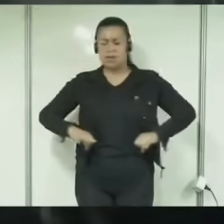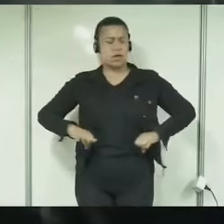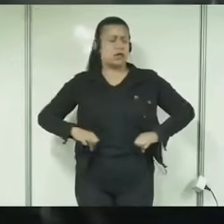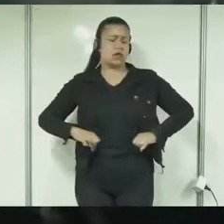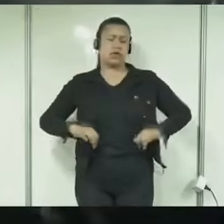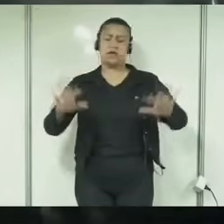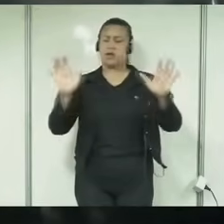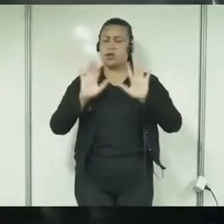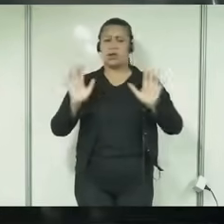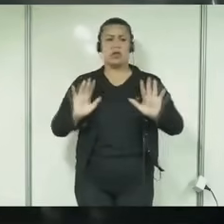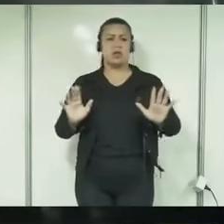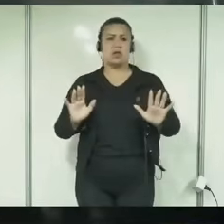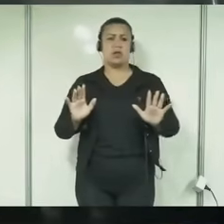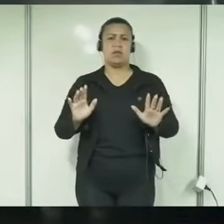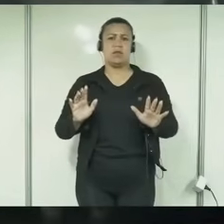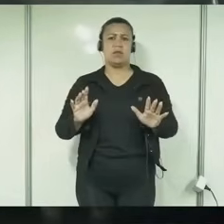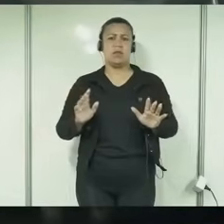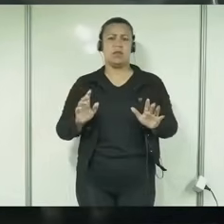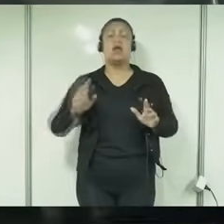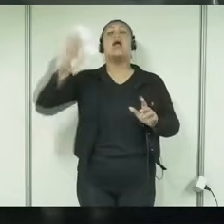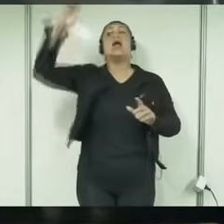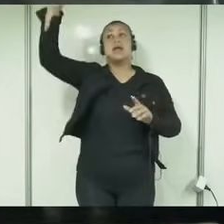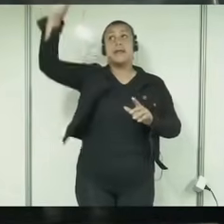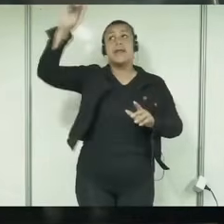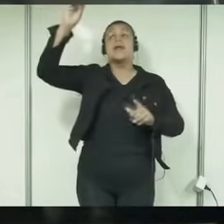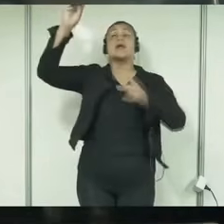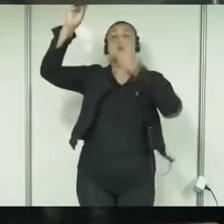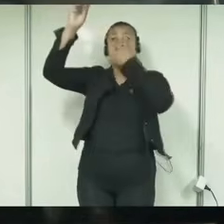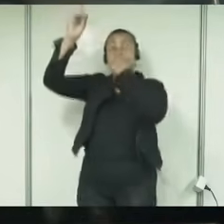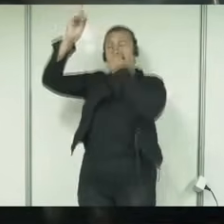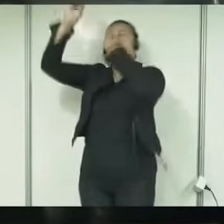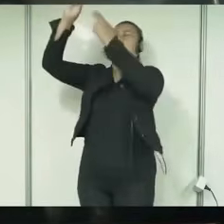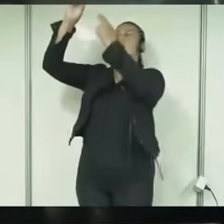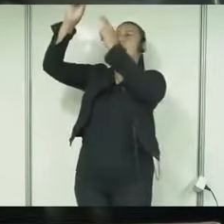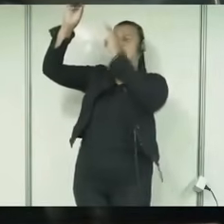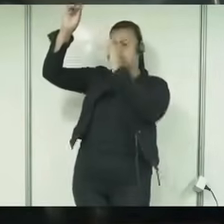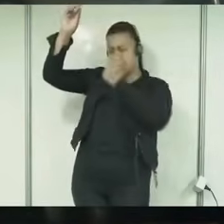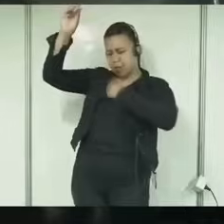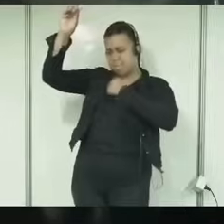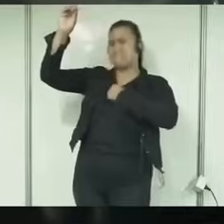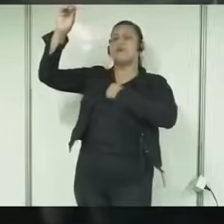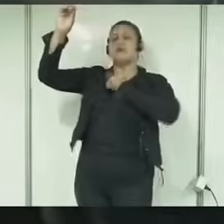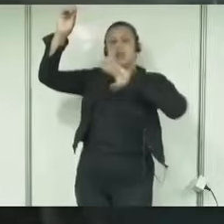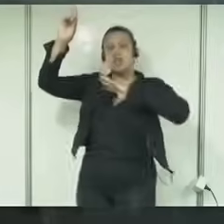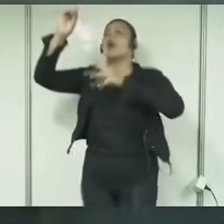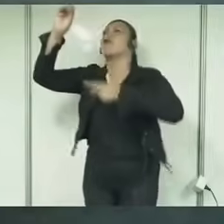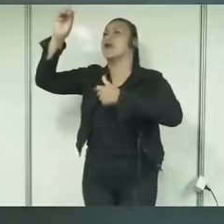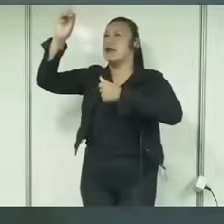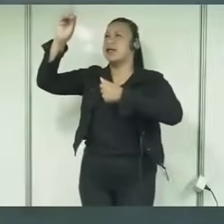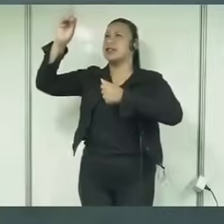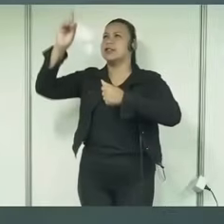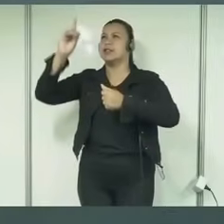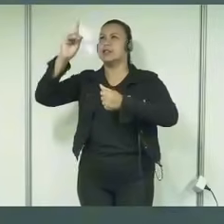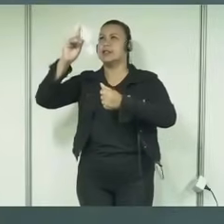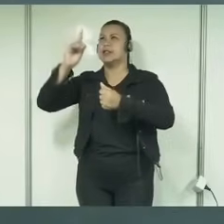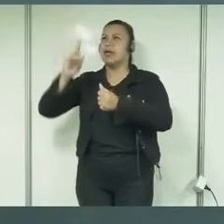Deus que me dá. Deus me dá a força para ir adiante. É isso que Deus faz.